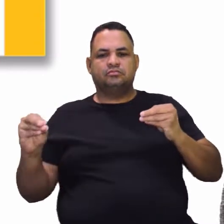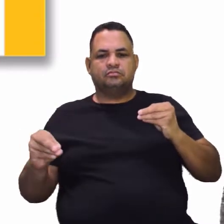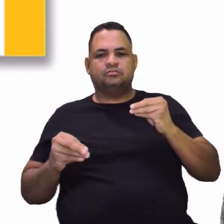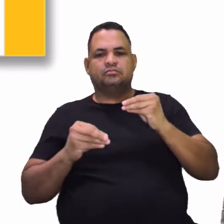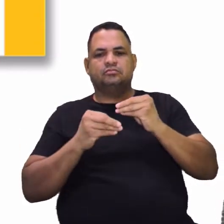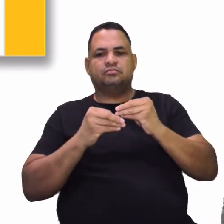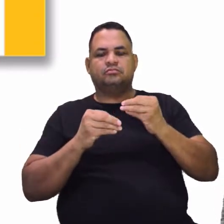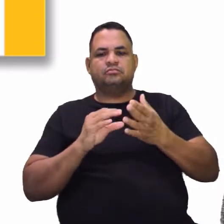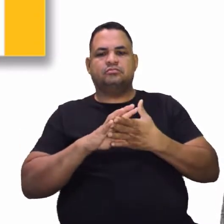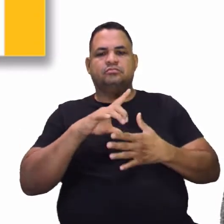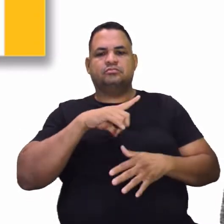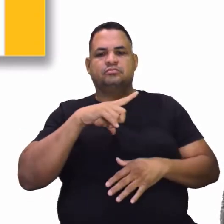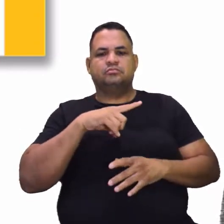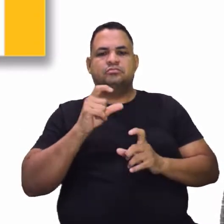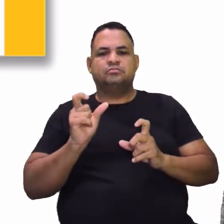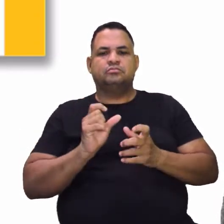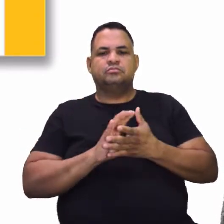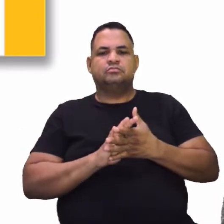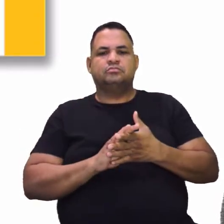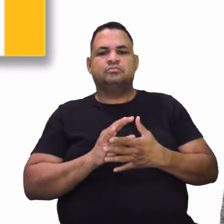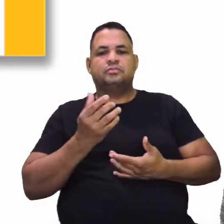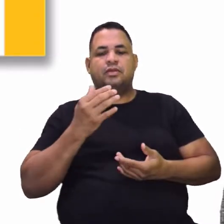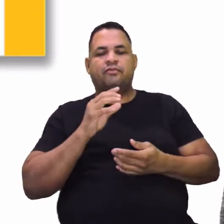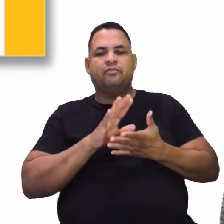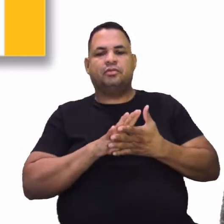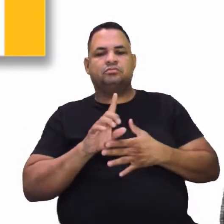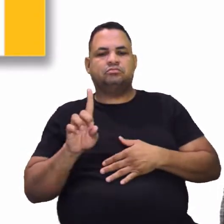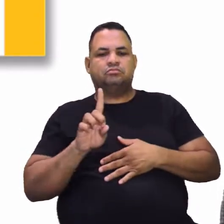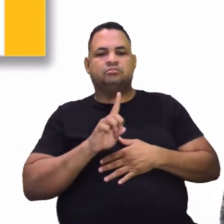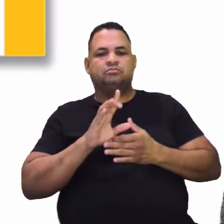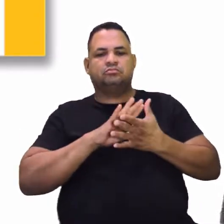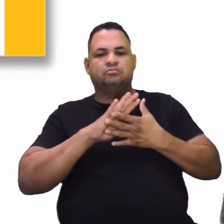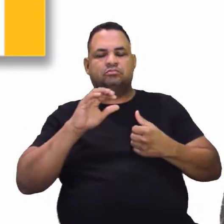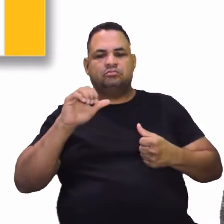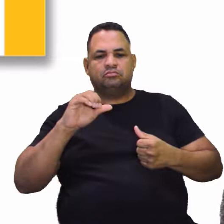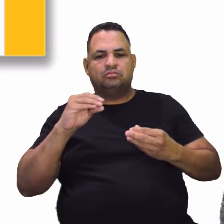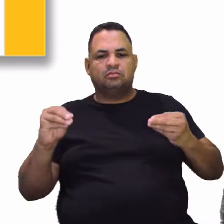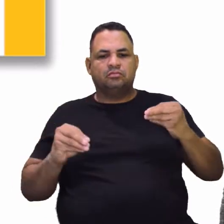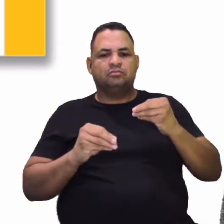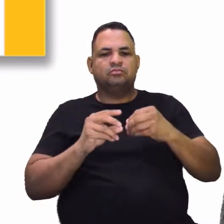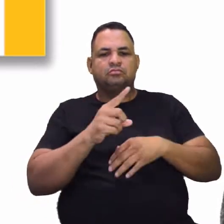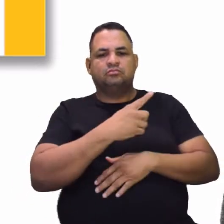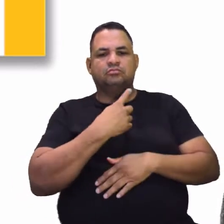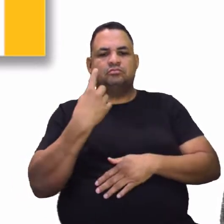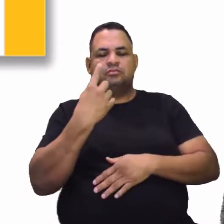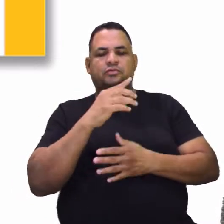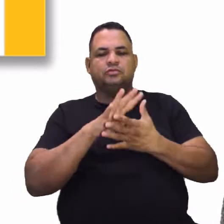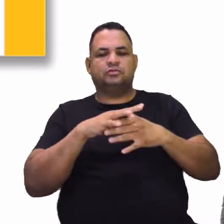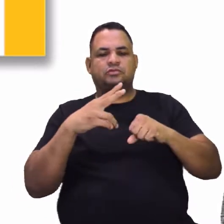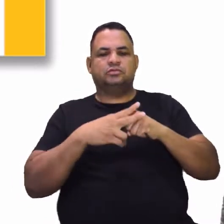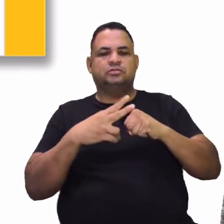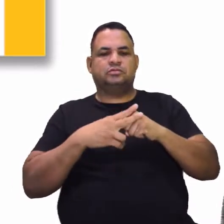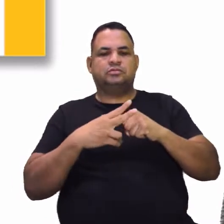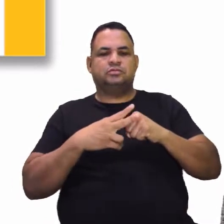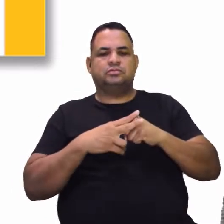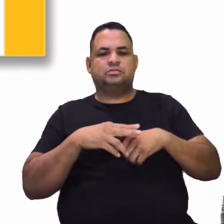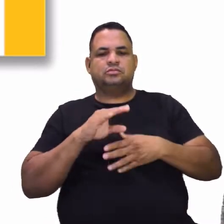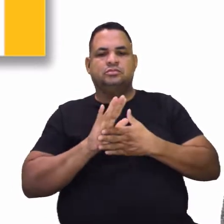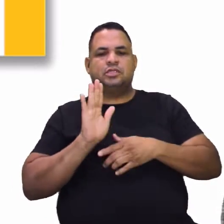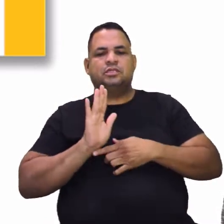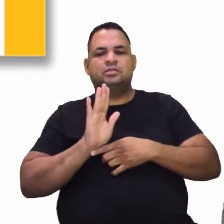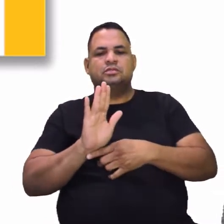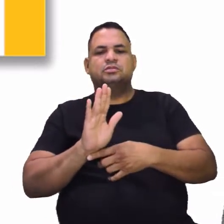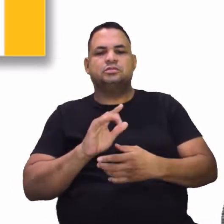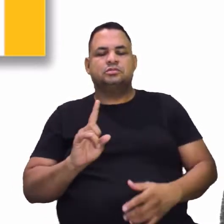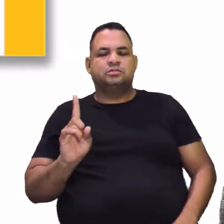sufixos. Também temos as formas negativas com as contrações e os nossos auxiliares aqui, que nós vamos também usar